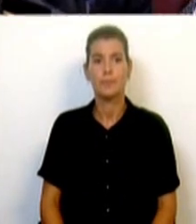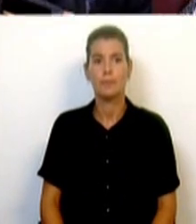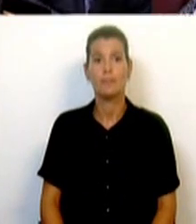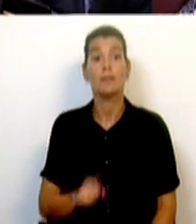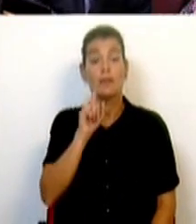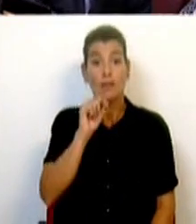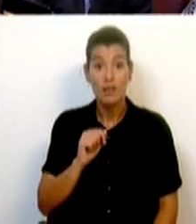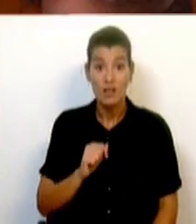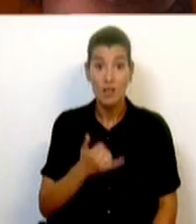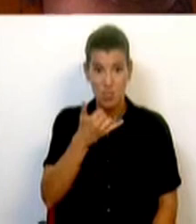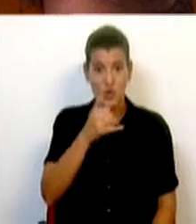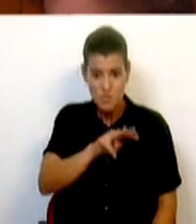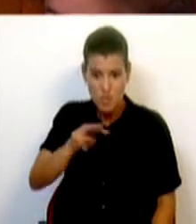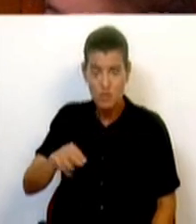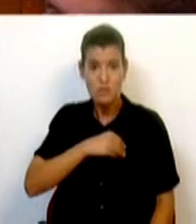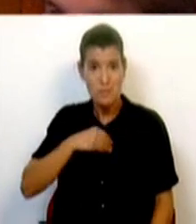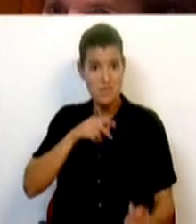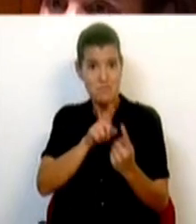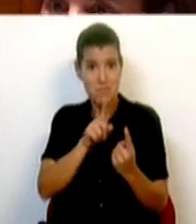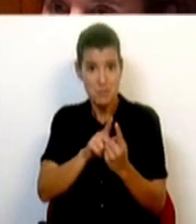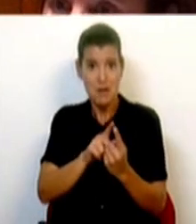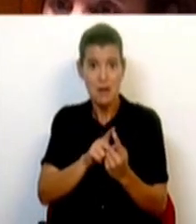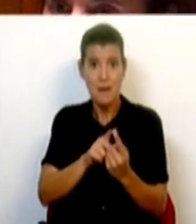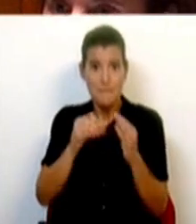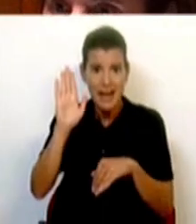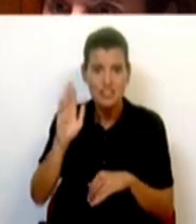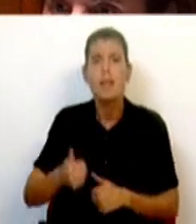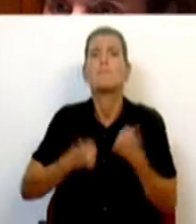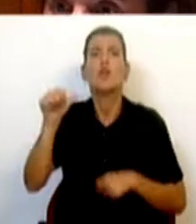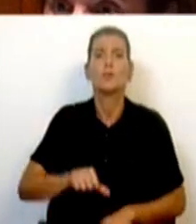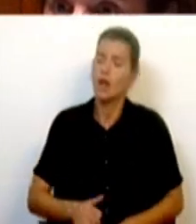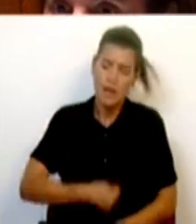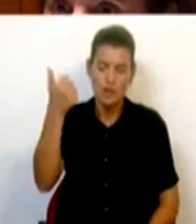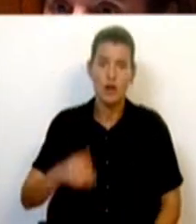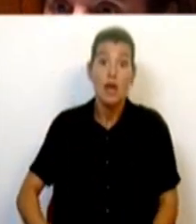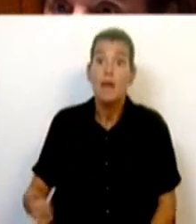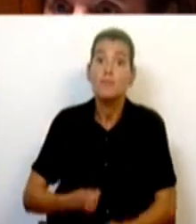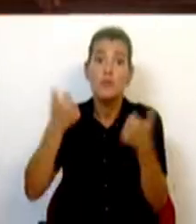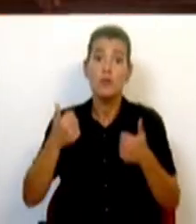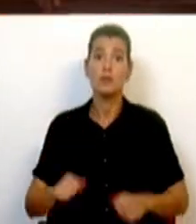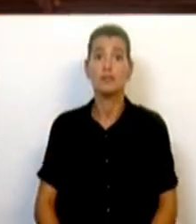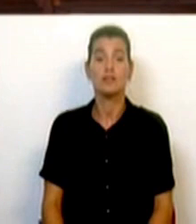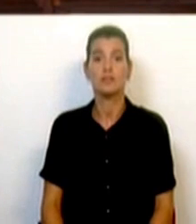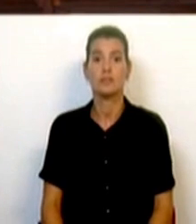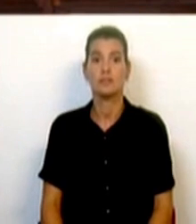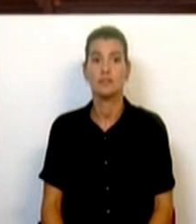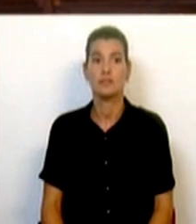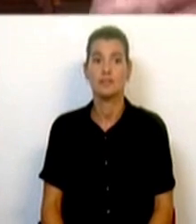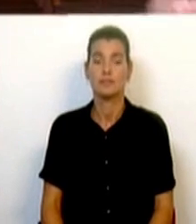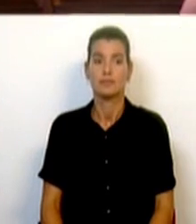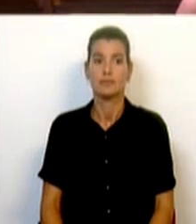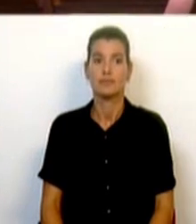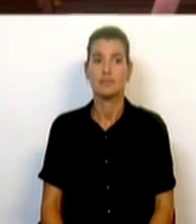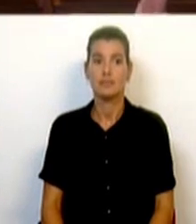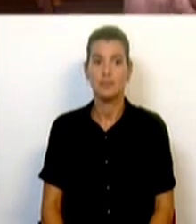E mais 2 milhões de consulta, é melhor ou é pior? É melhor, Sr. Deputado, é melhor, Sr. Deputado.